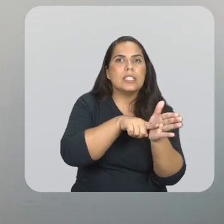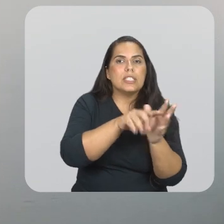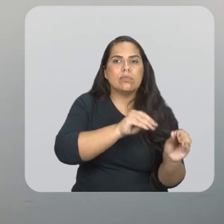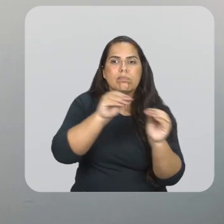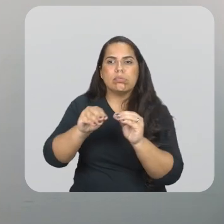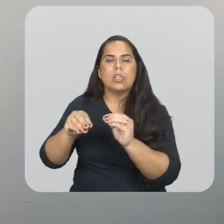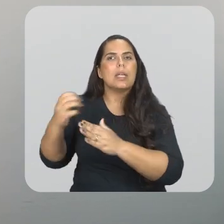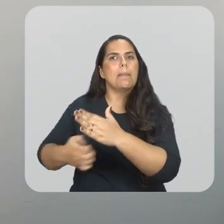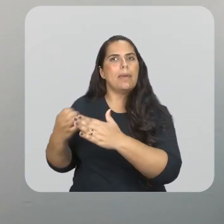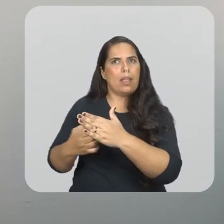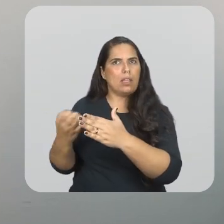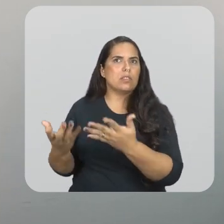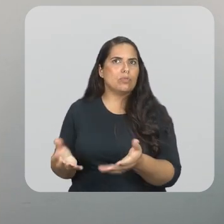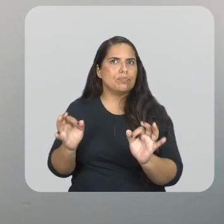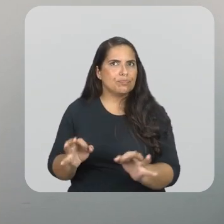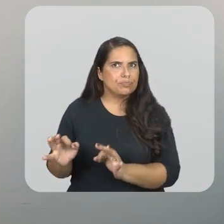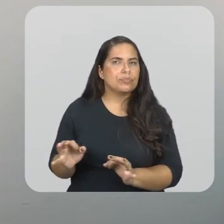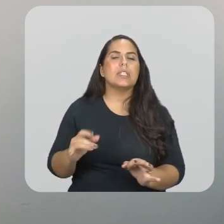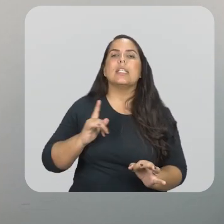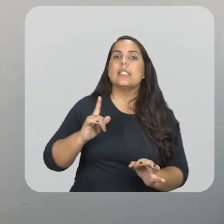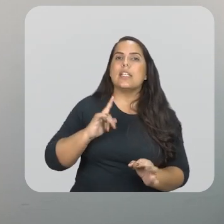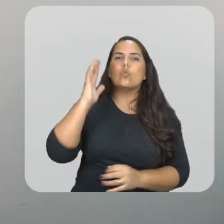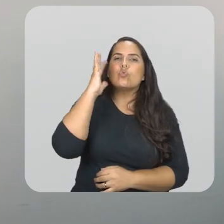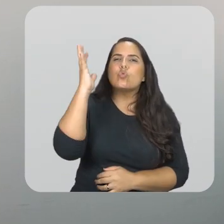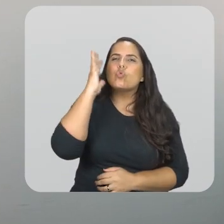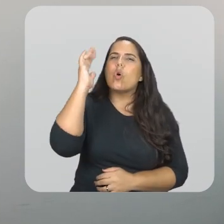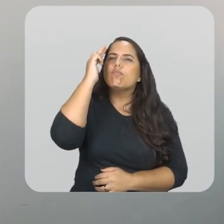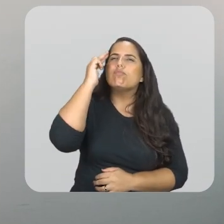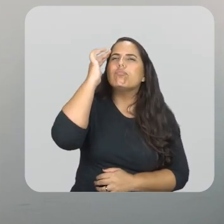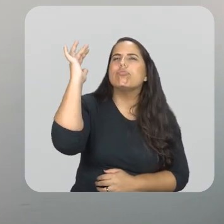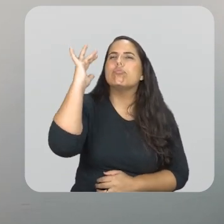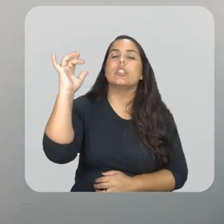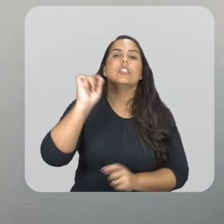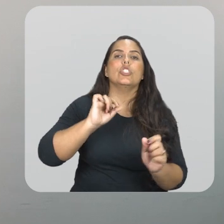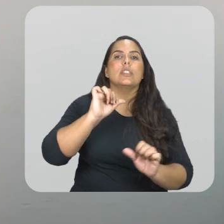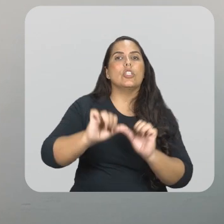pesquisas em empresas, em startups, né? A gente tem um grande sonho de transformar,